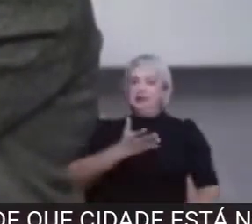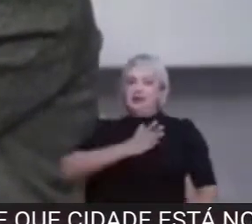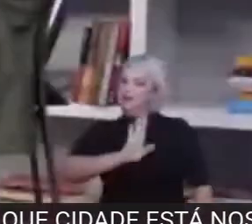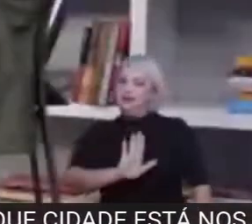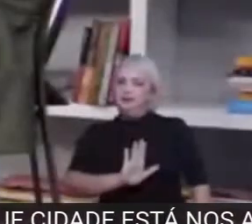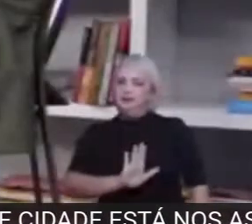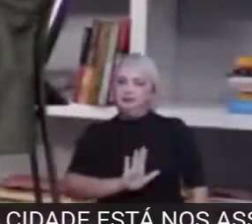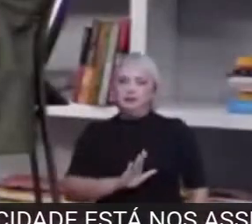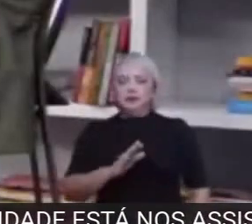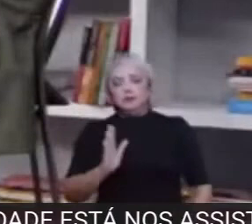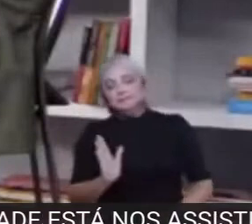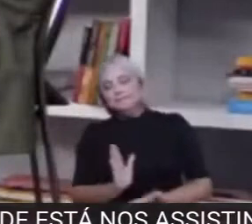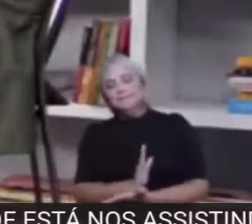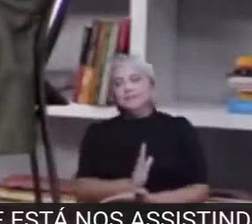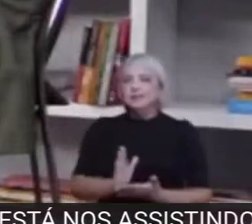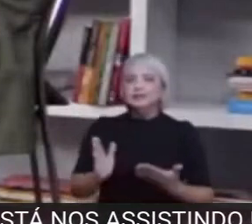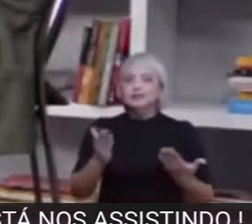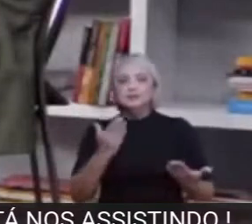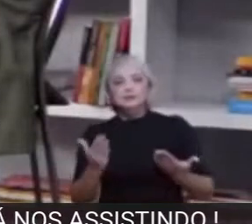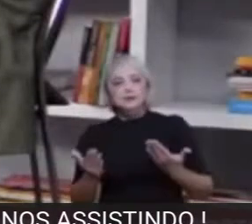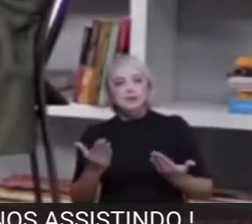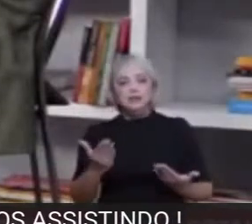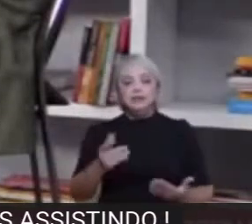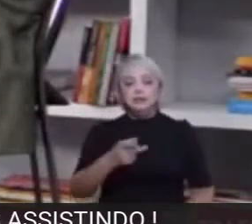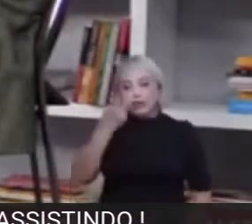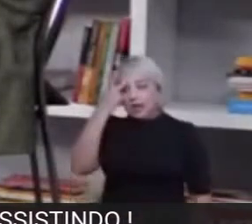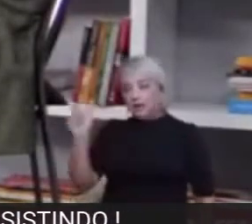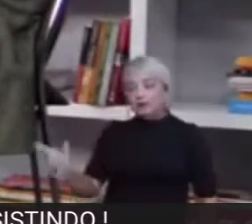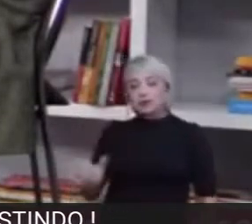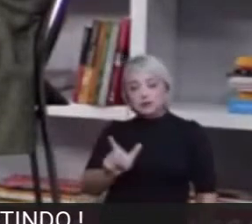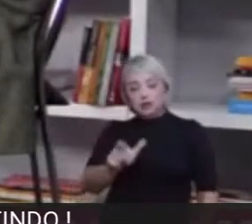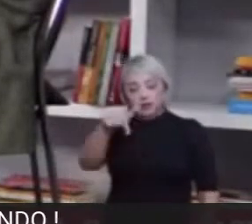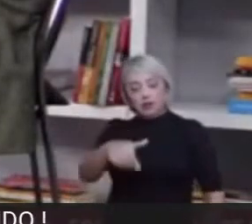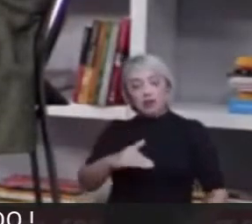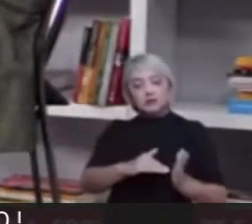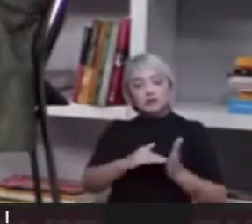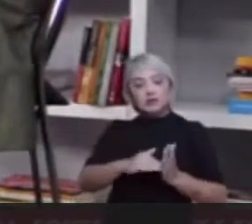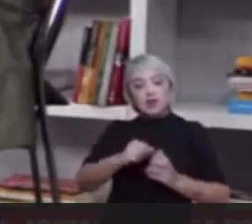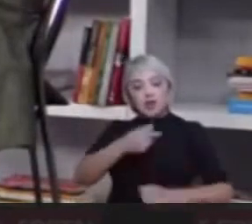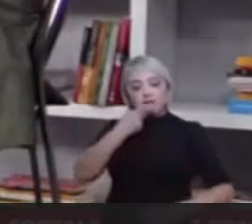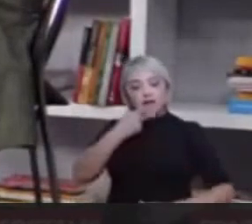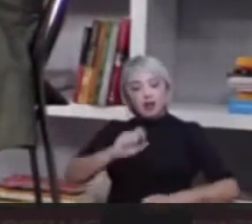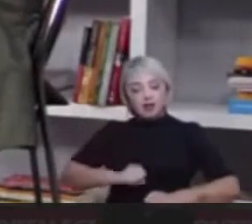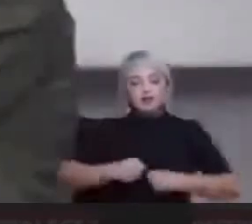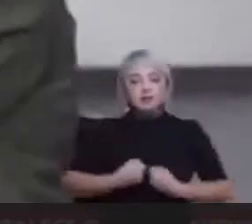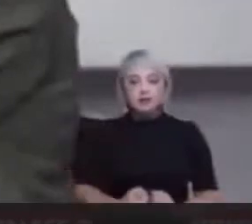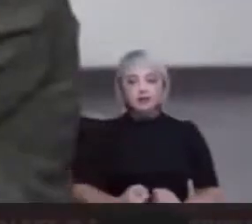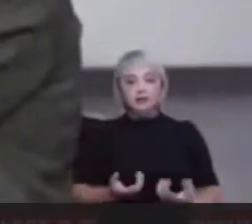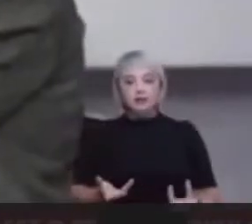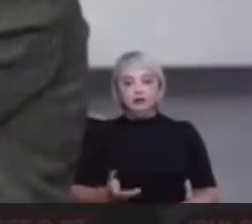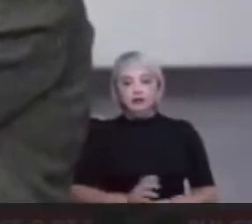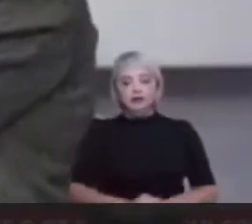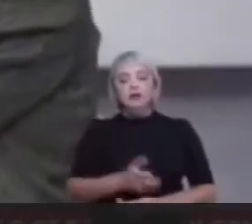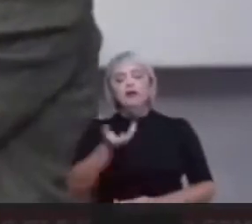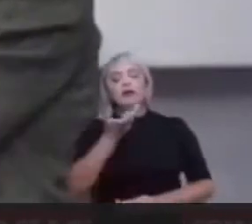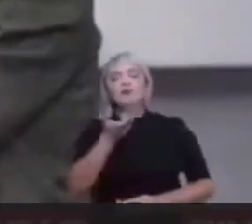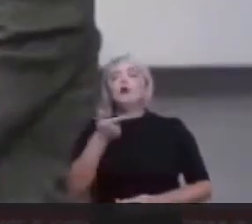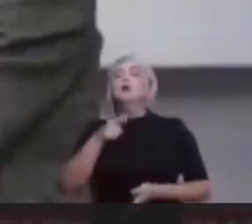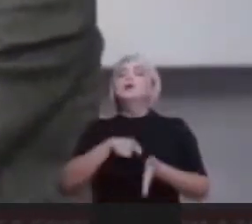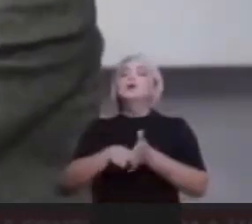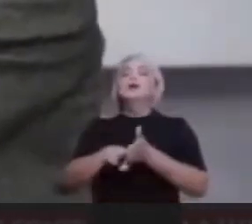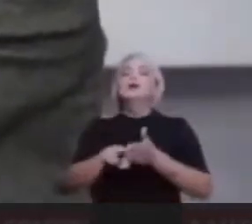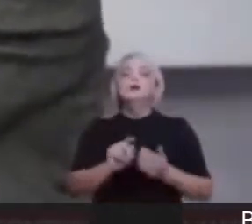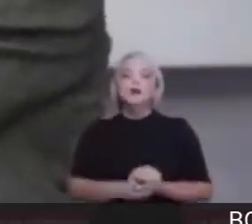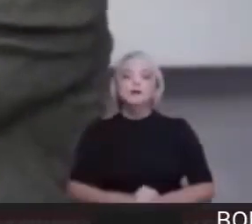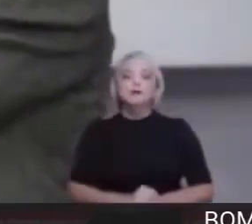depende. Depende, o cara tem que ir lá se defender. Sabe? Queria perguntar uma coisa.